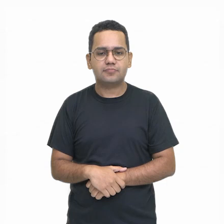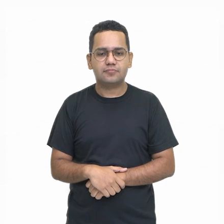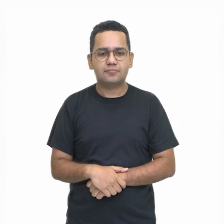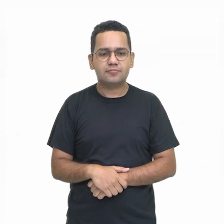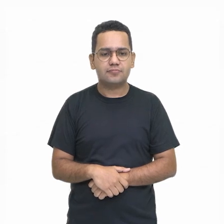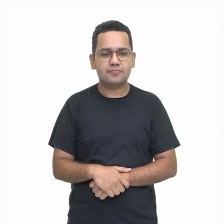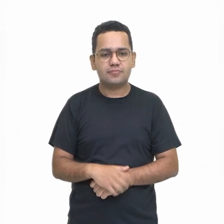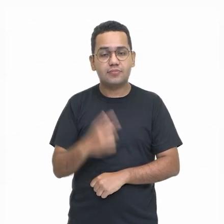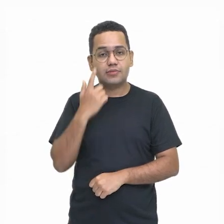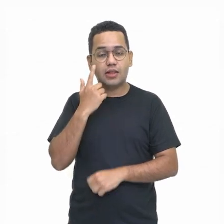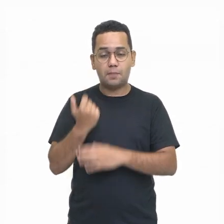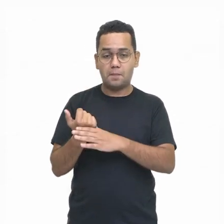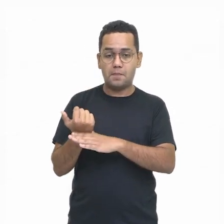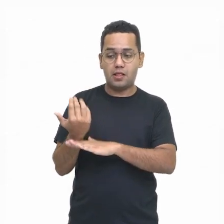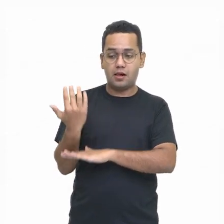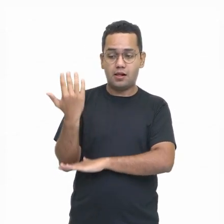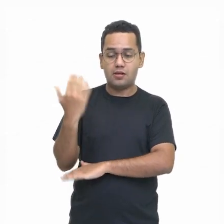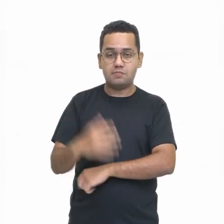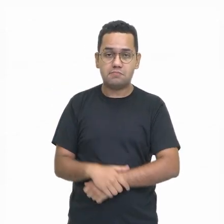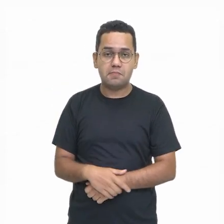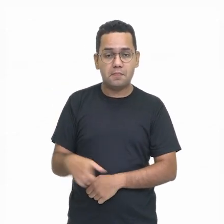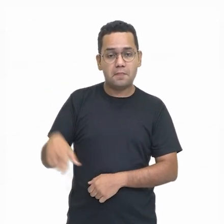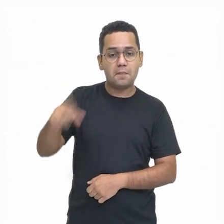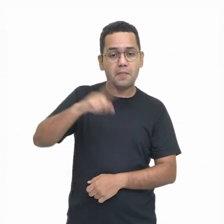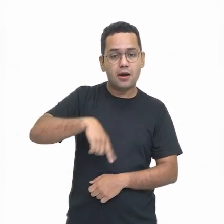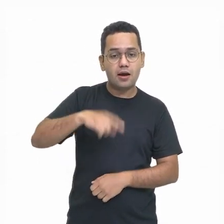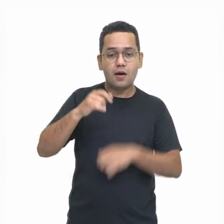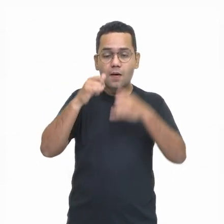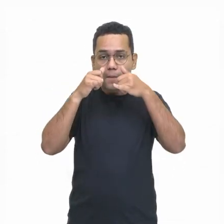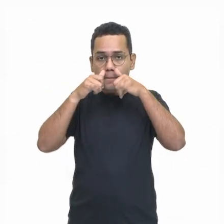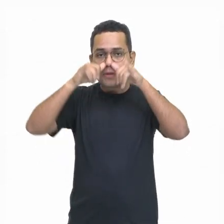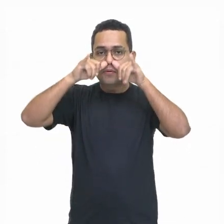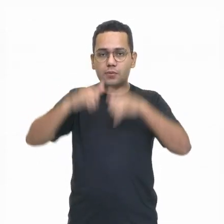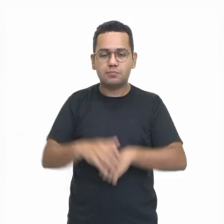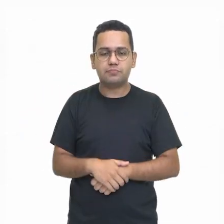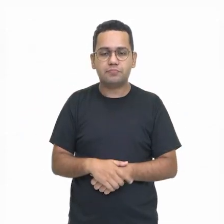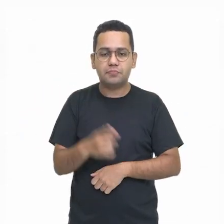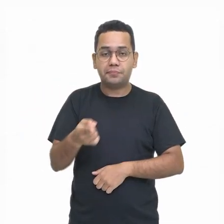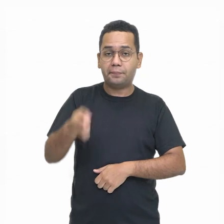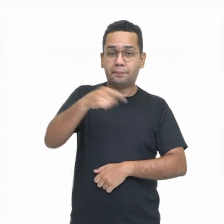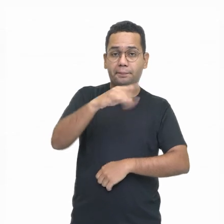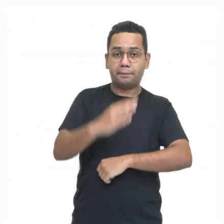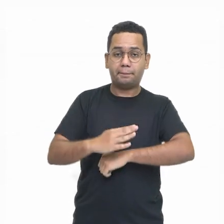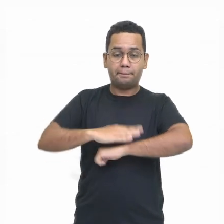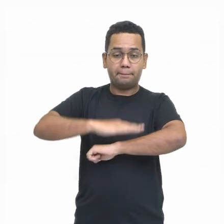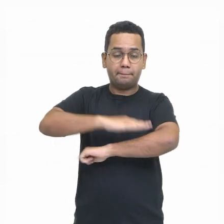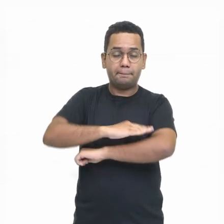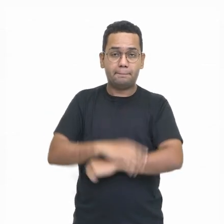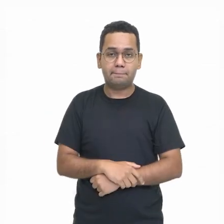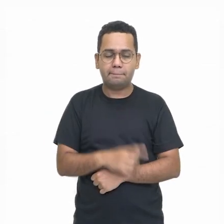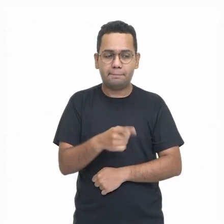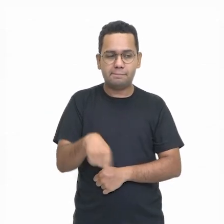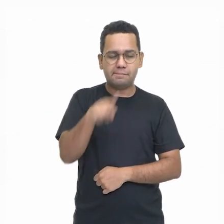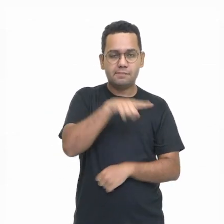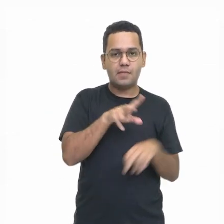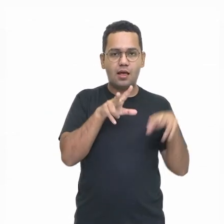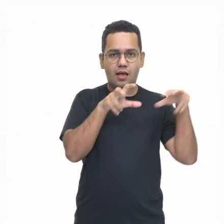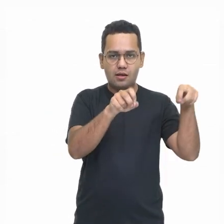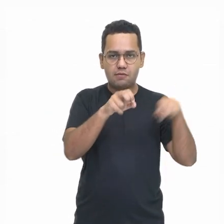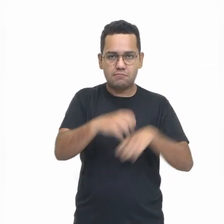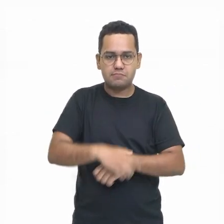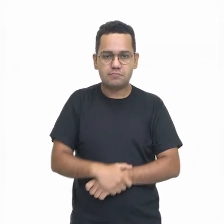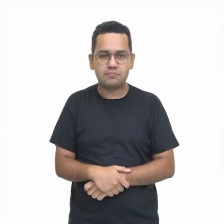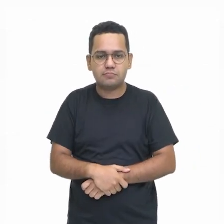plantas, logo em seguida aí um besouro, né? Temos um sapo e uma